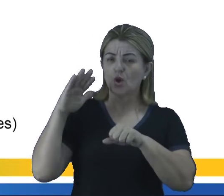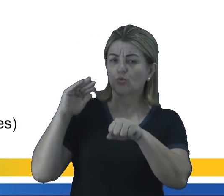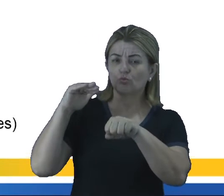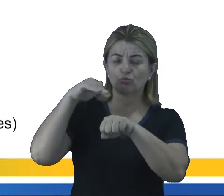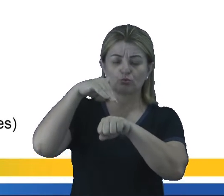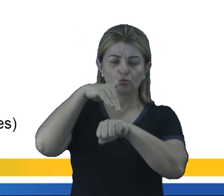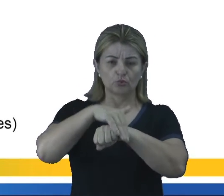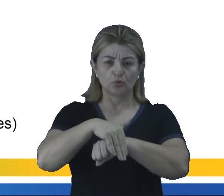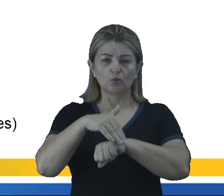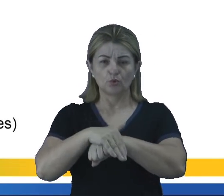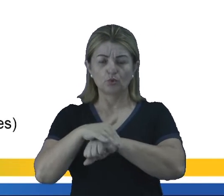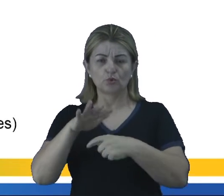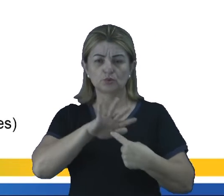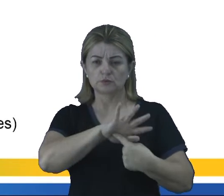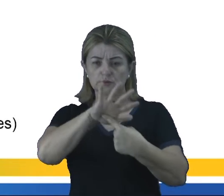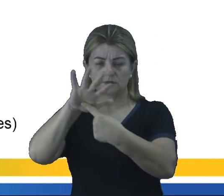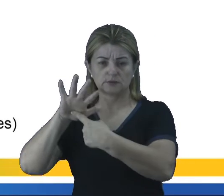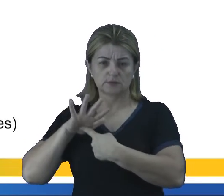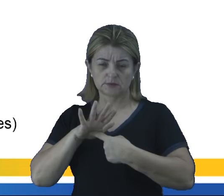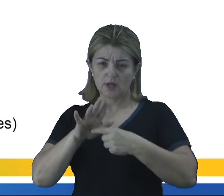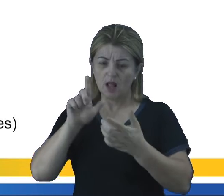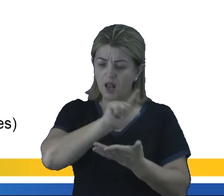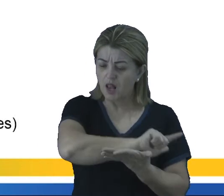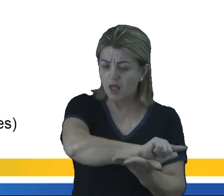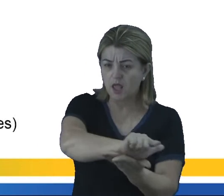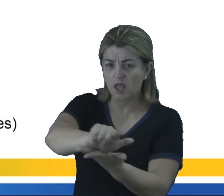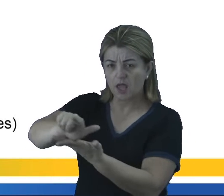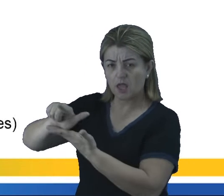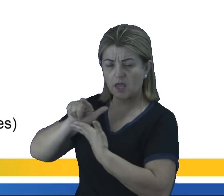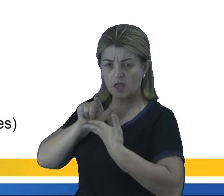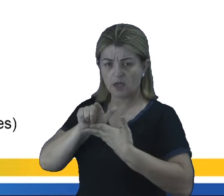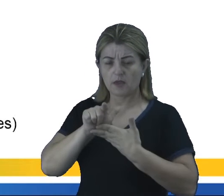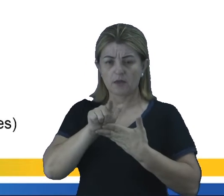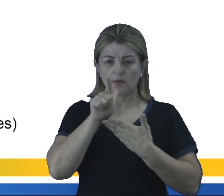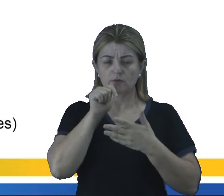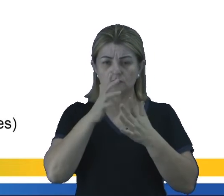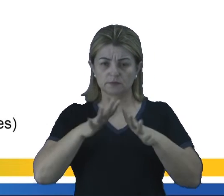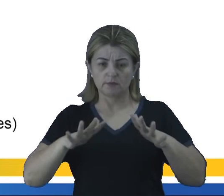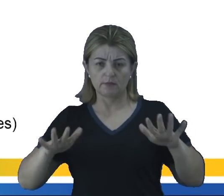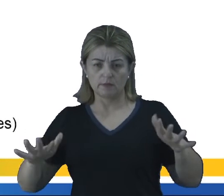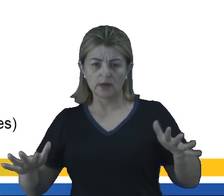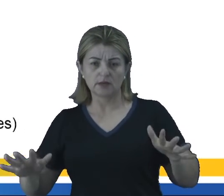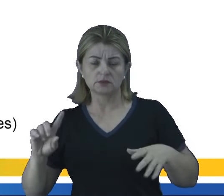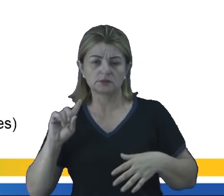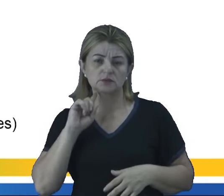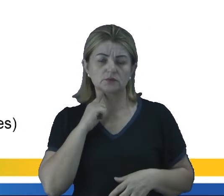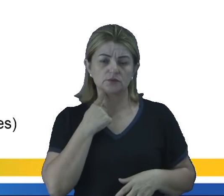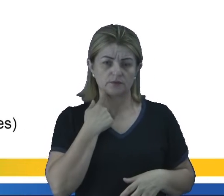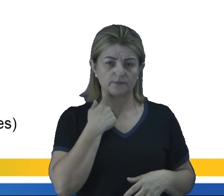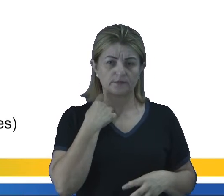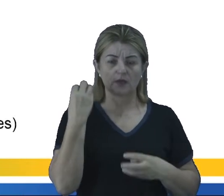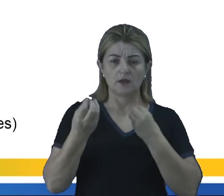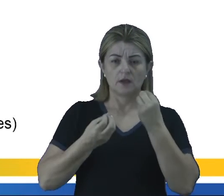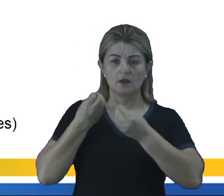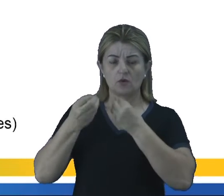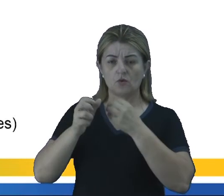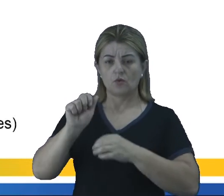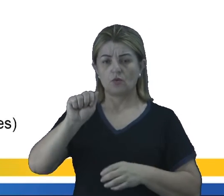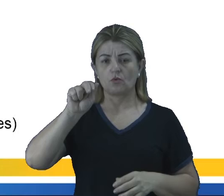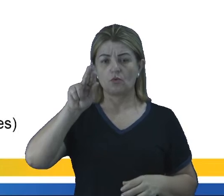família real portuguesa. Também, nesse período, chega no Brasil a imprensa régia. E